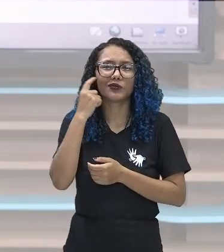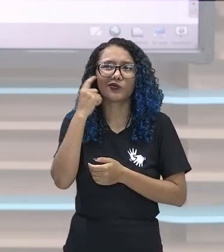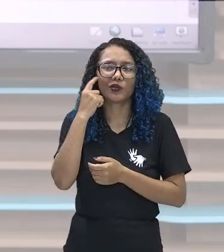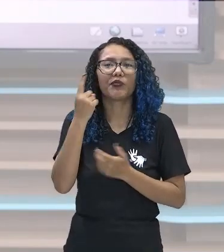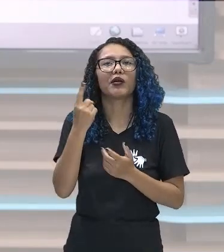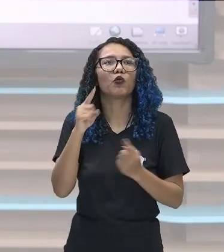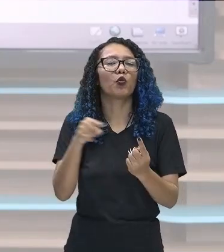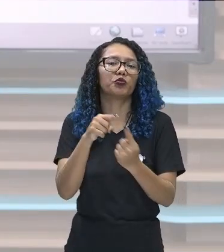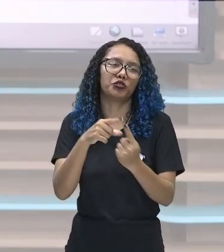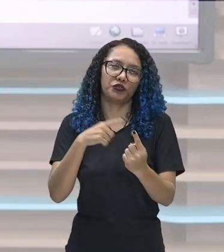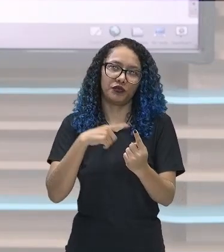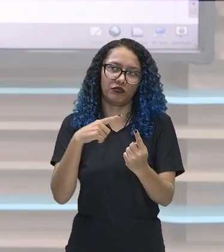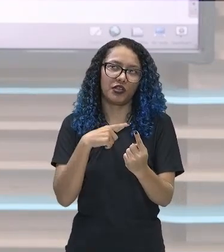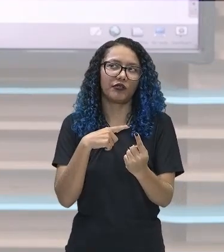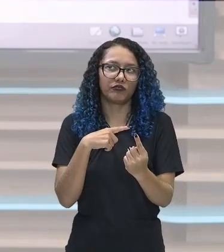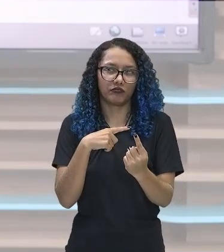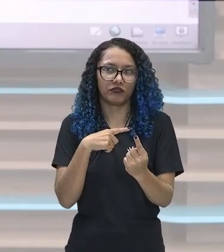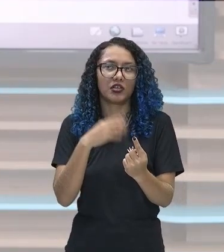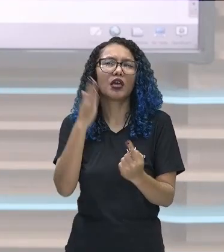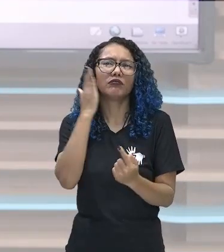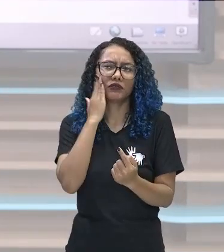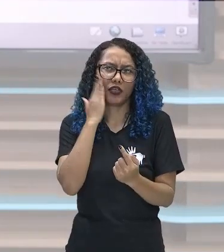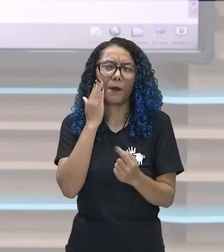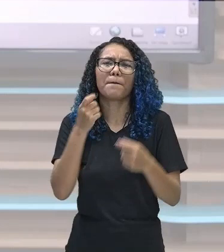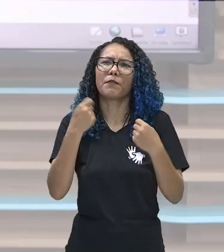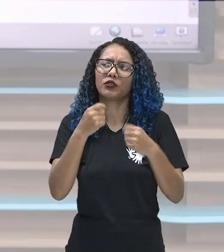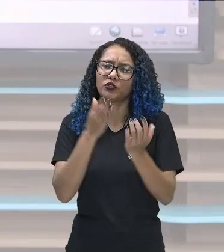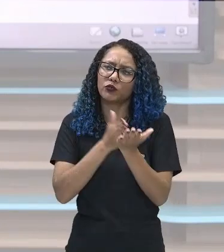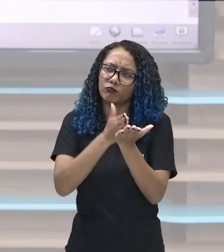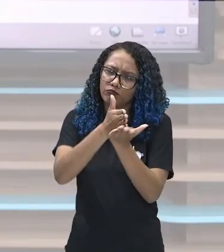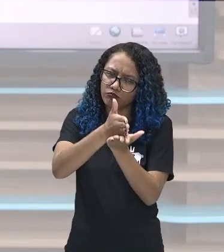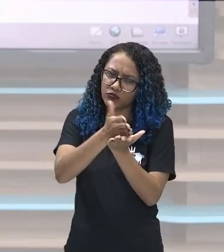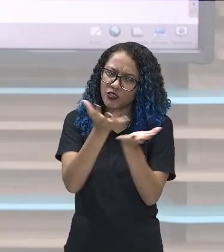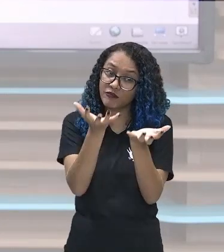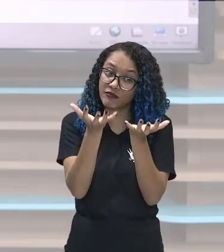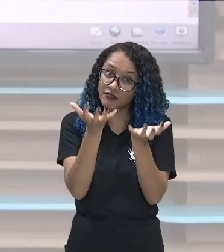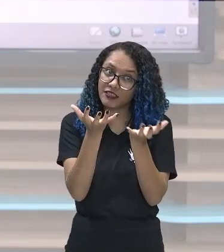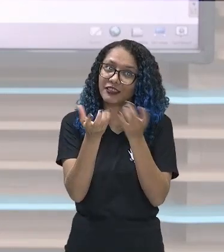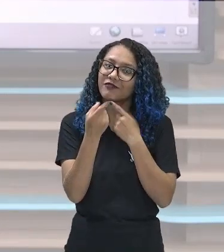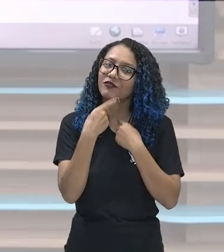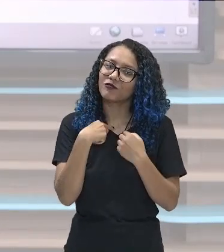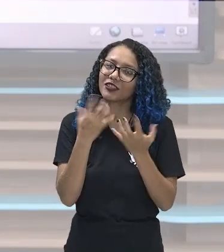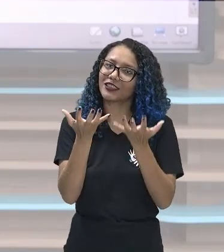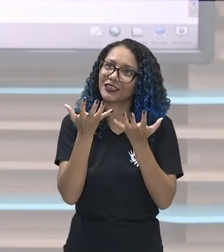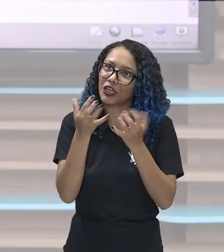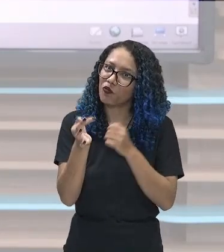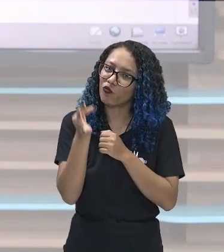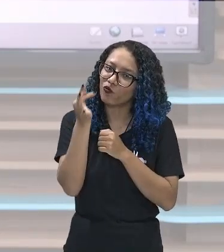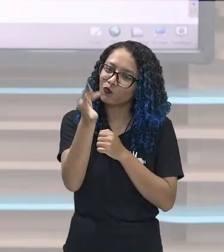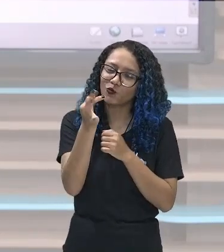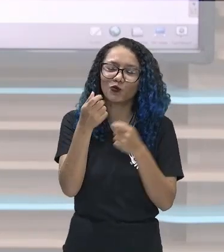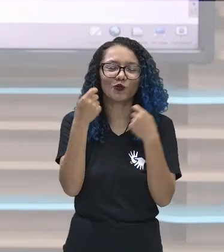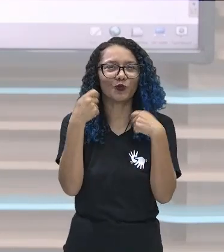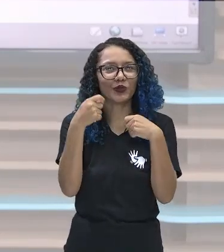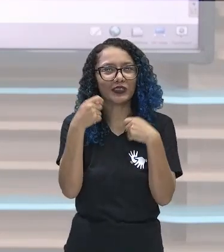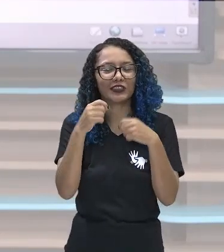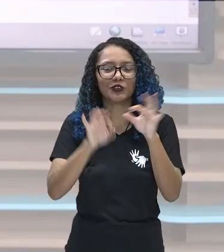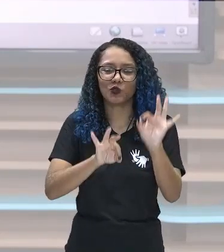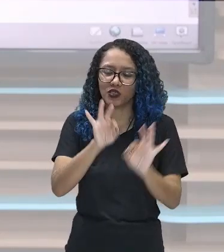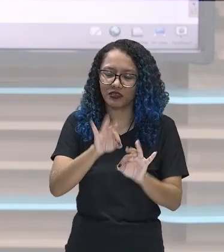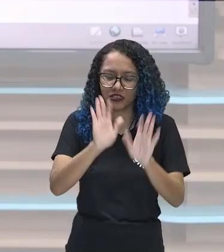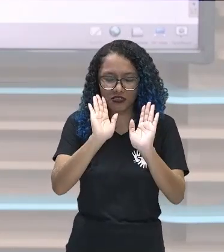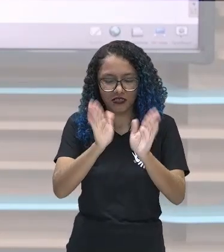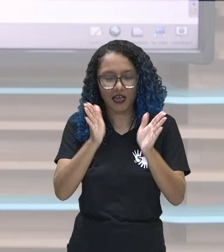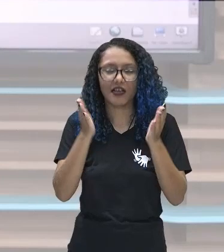tenho um propósito, né? Eu sei o que eu quero aquilo ali, tá lá na minha frente, né? Eu tenho tudo planejado. Então, a